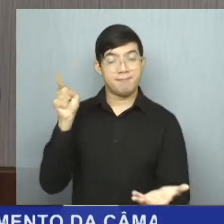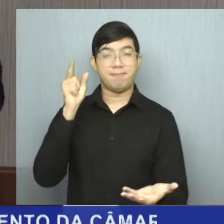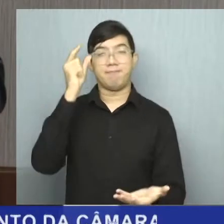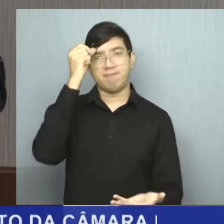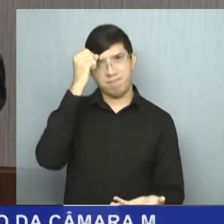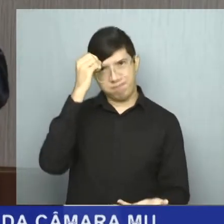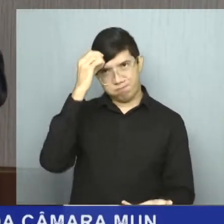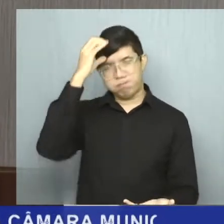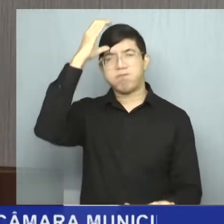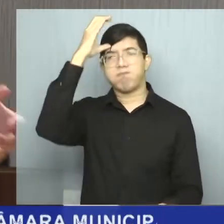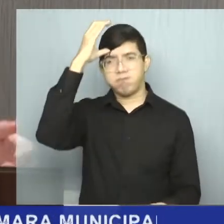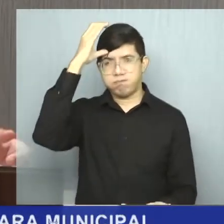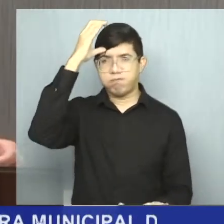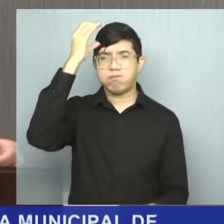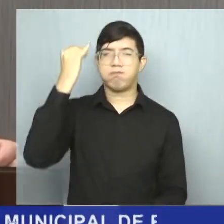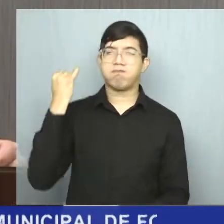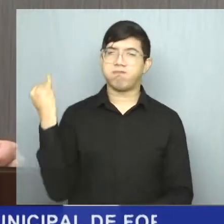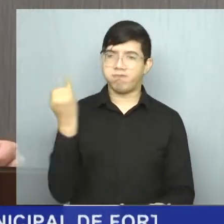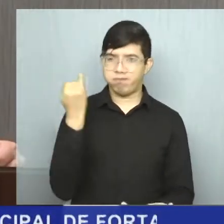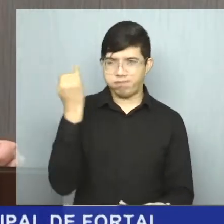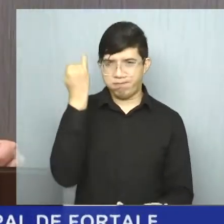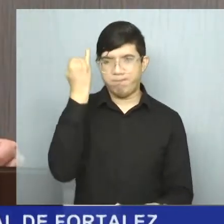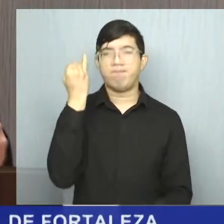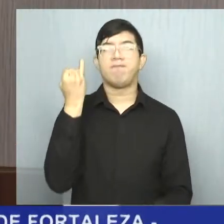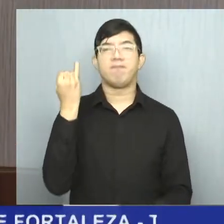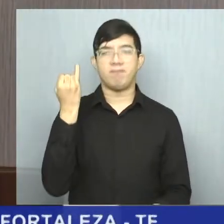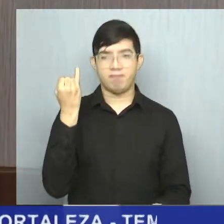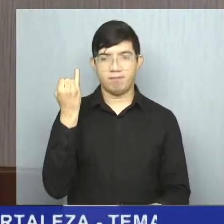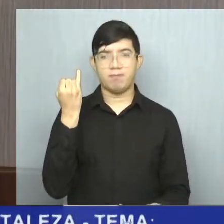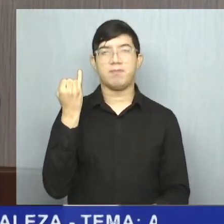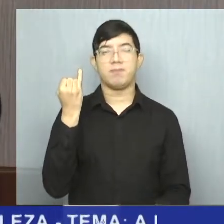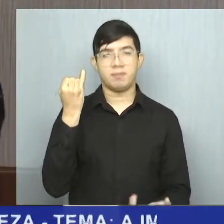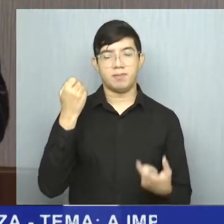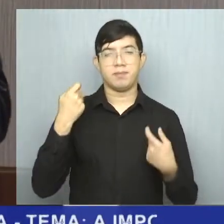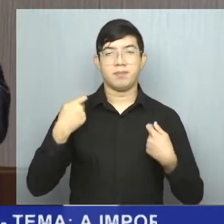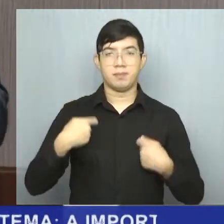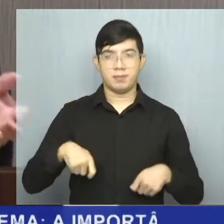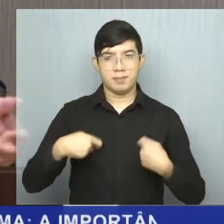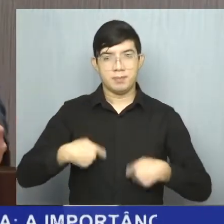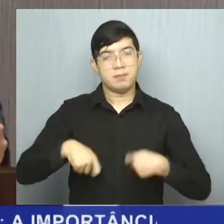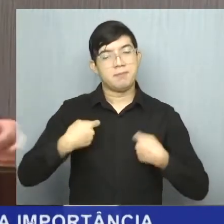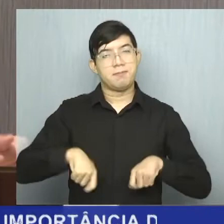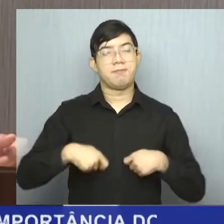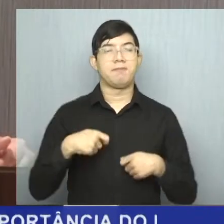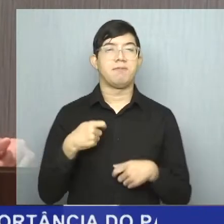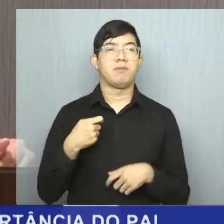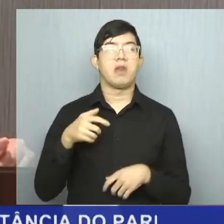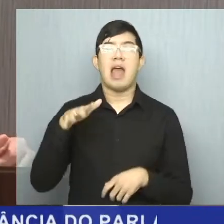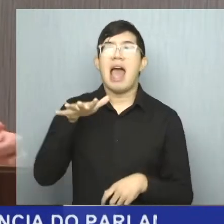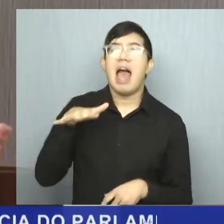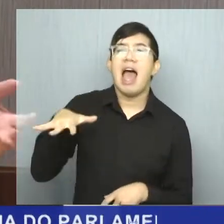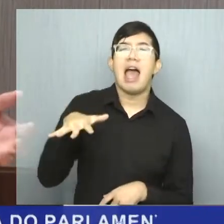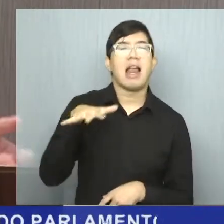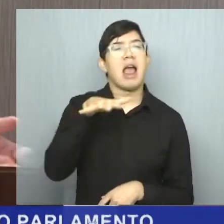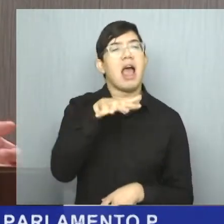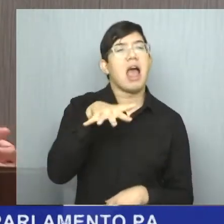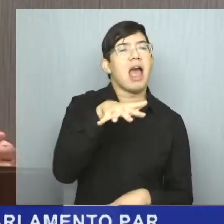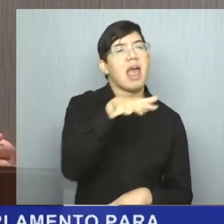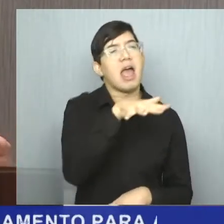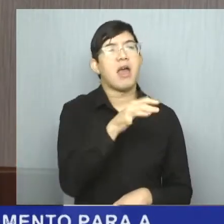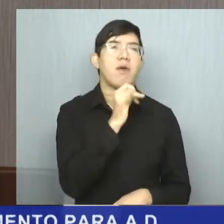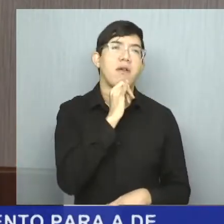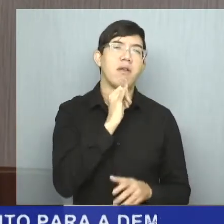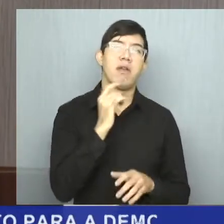exige que cada um de nós tenhamos conhecimentos múltiplos em várias áreas, como